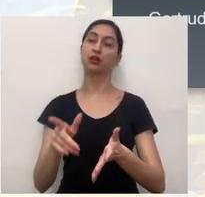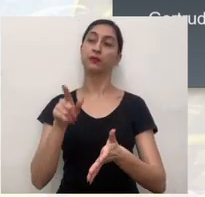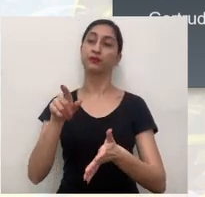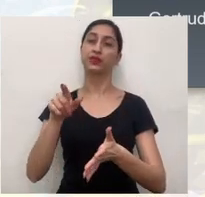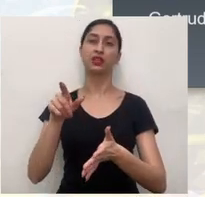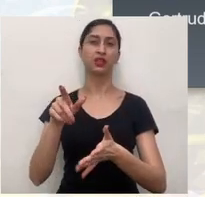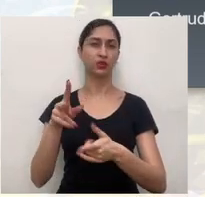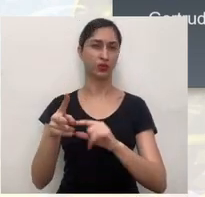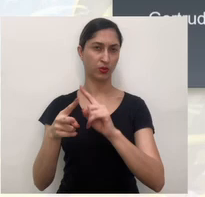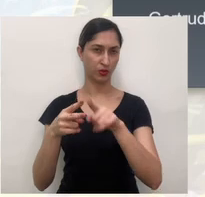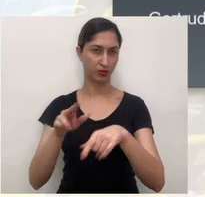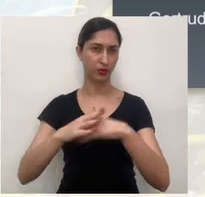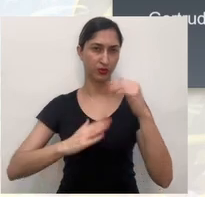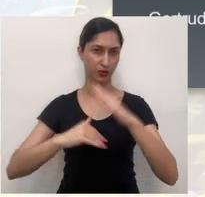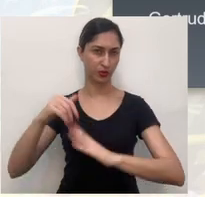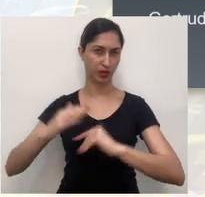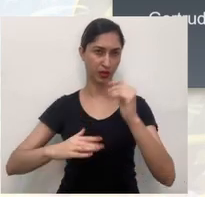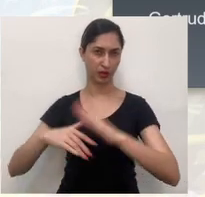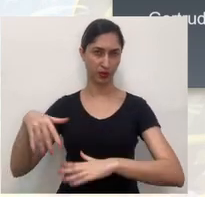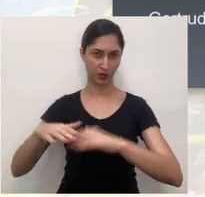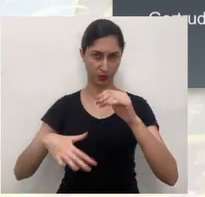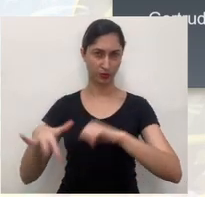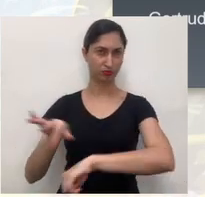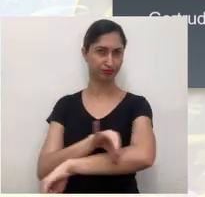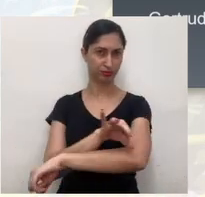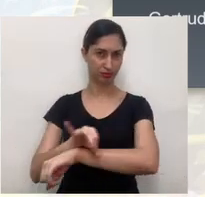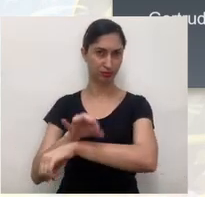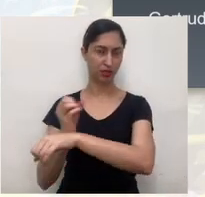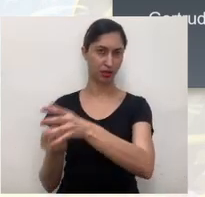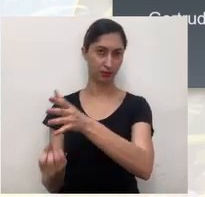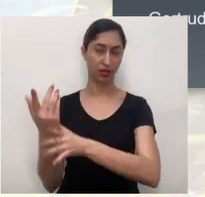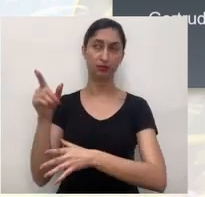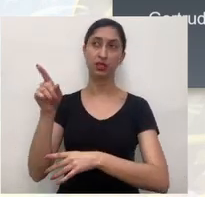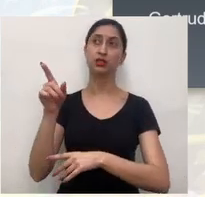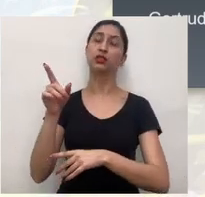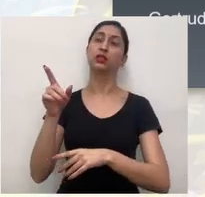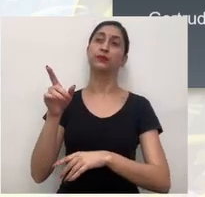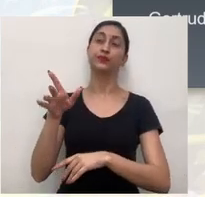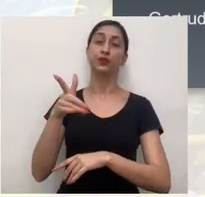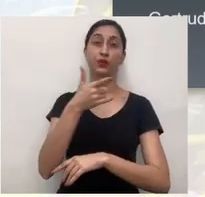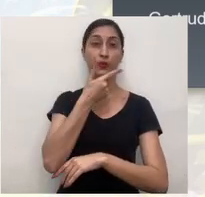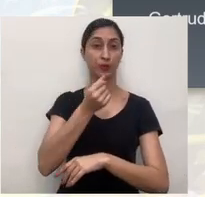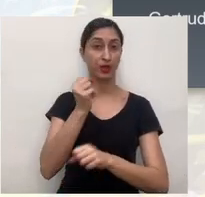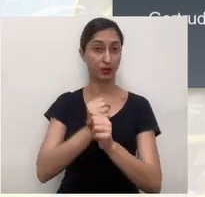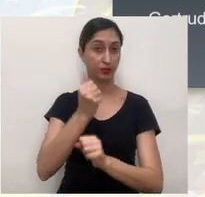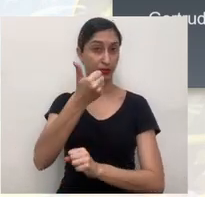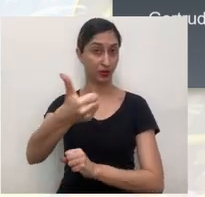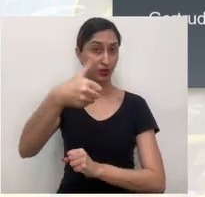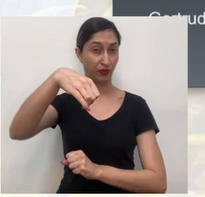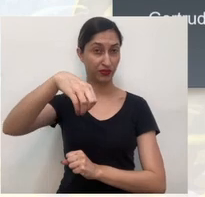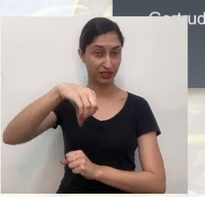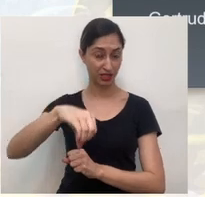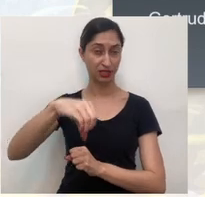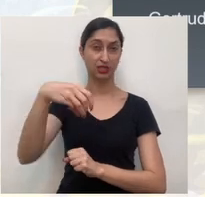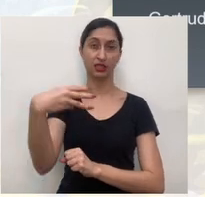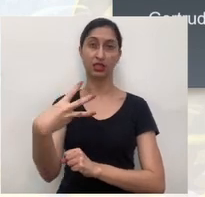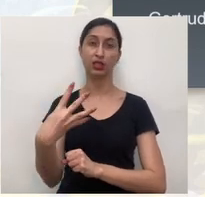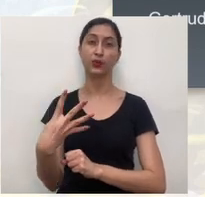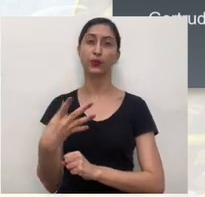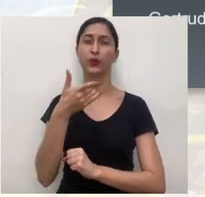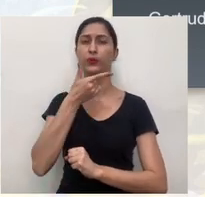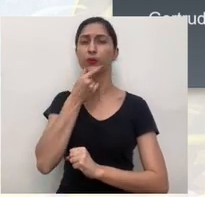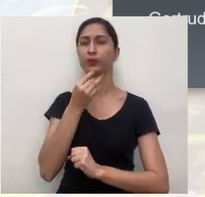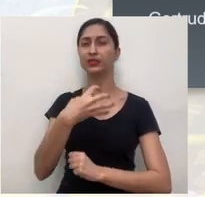Warszawski, né? Então, 34, ele estava ainda sob a influência do que acontecia, ainda mais que ele